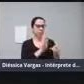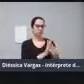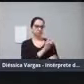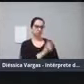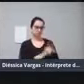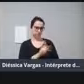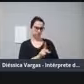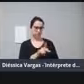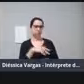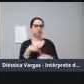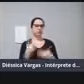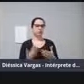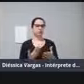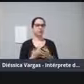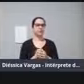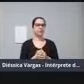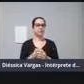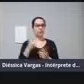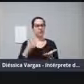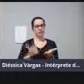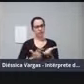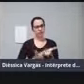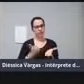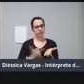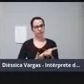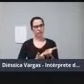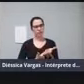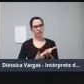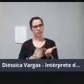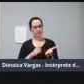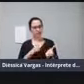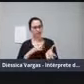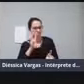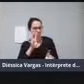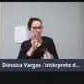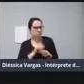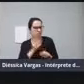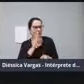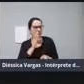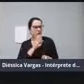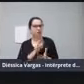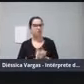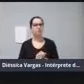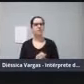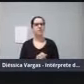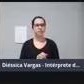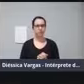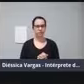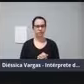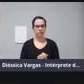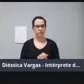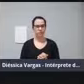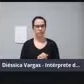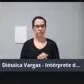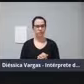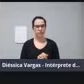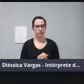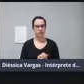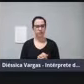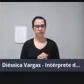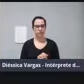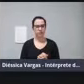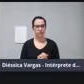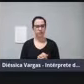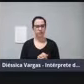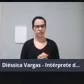professores. Então, lá no livro, então, a gente traz brevemente, pode passar, Andréia, quem são os insetos,